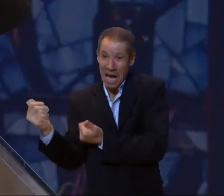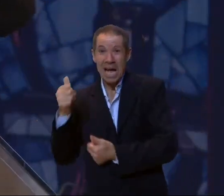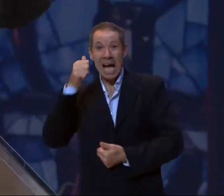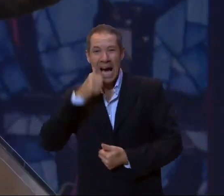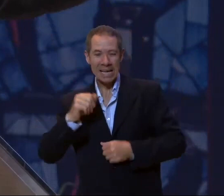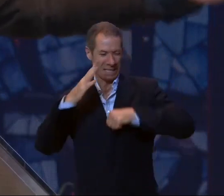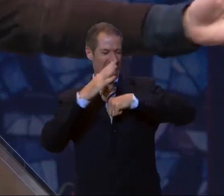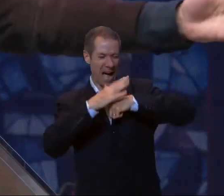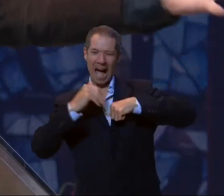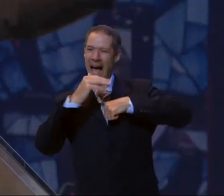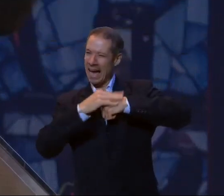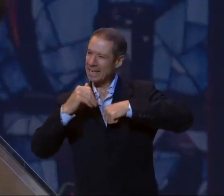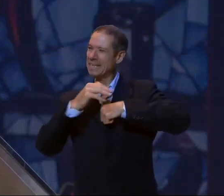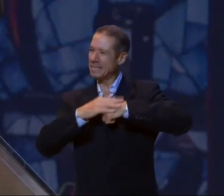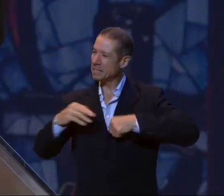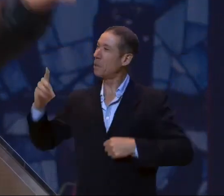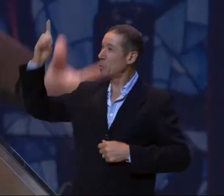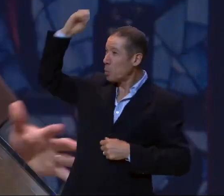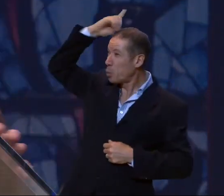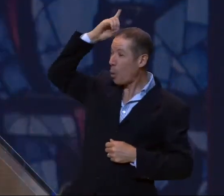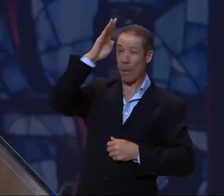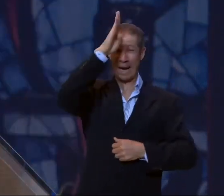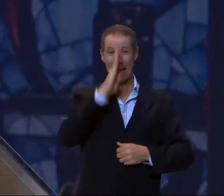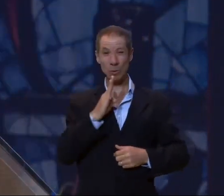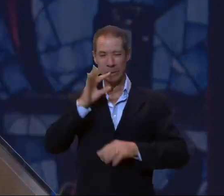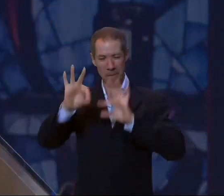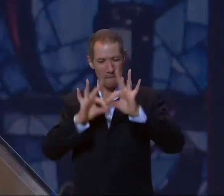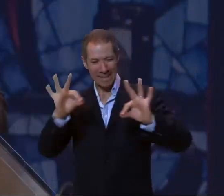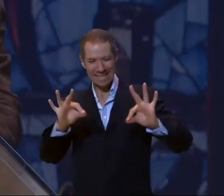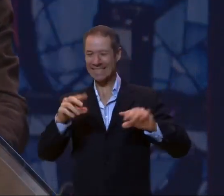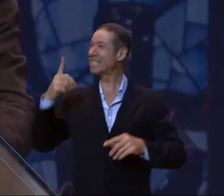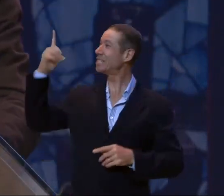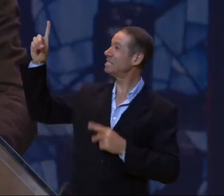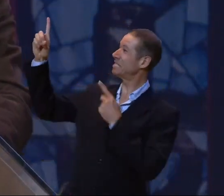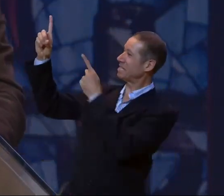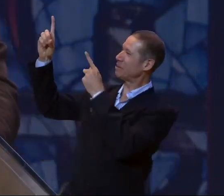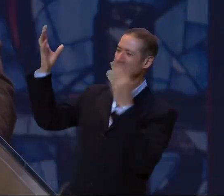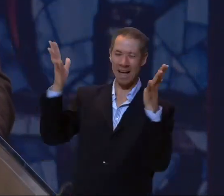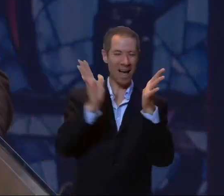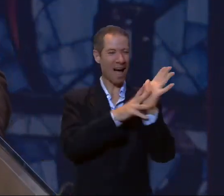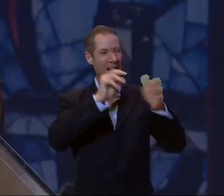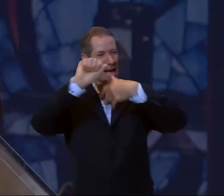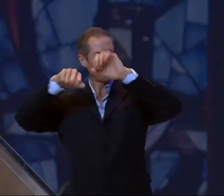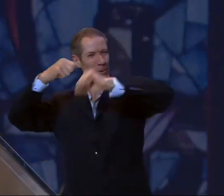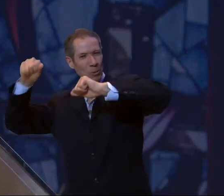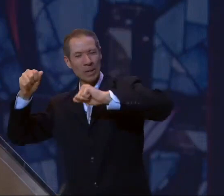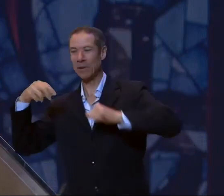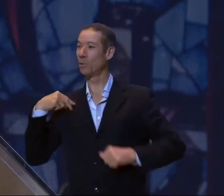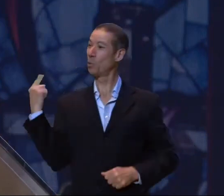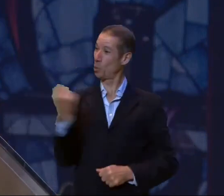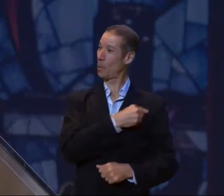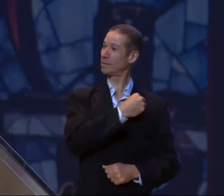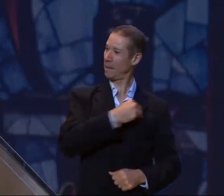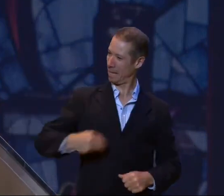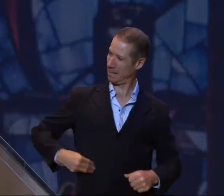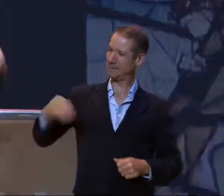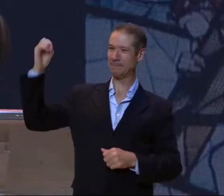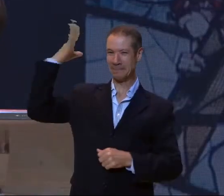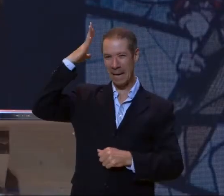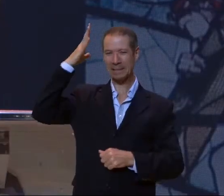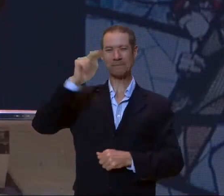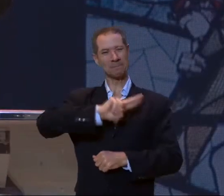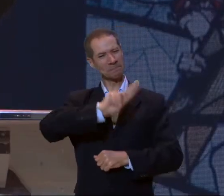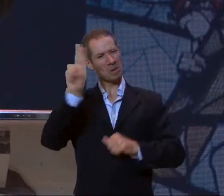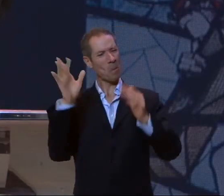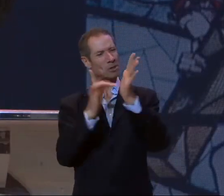carisma, dom gratuito, presente de Deus, aleluia. Nós somos ministros dessa graça. Em